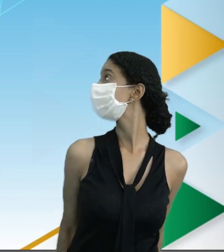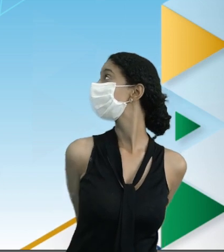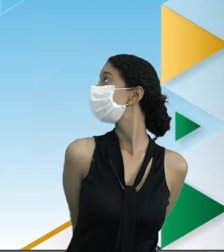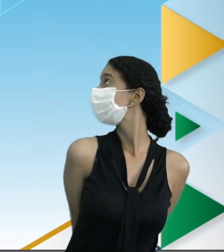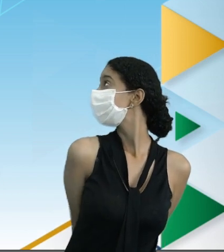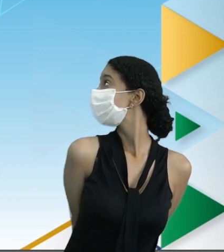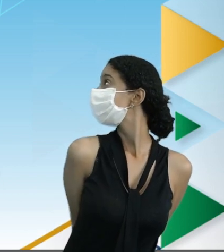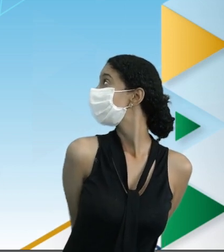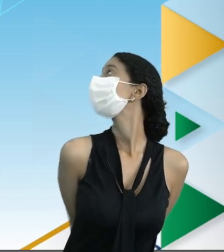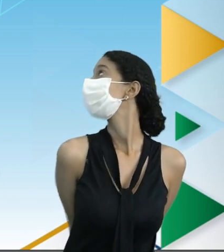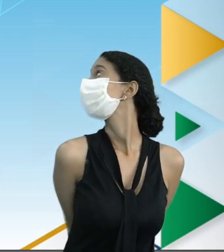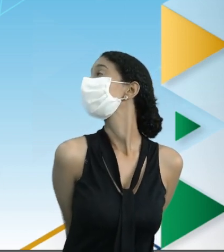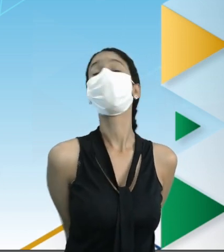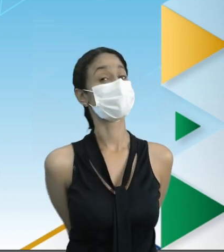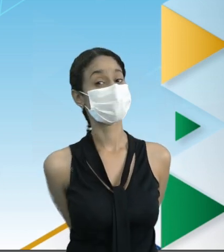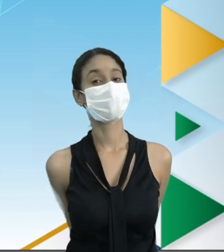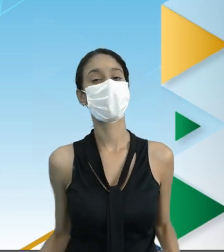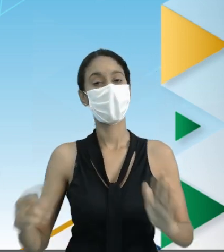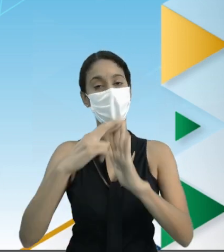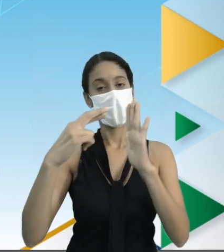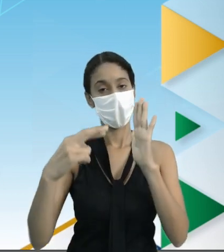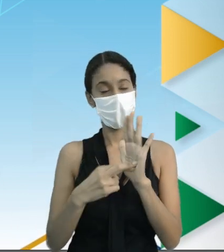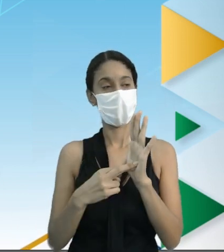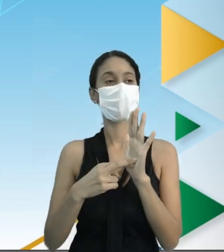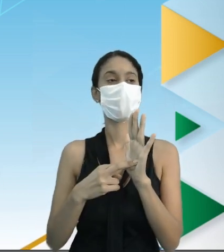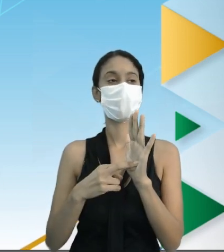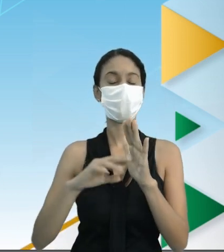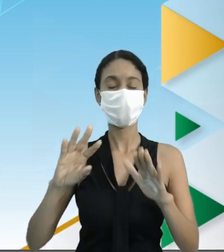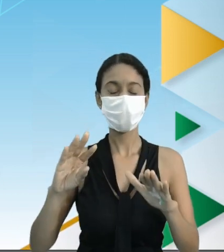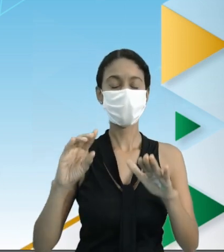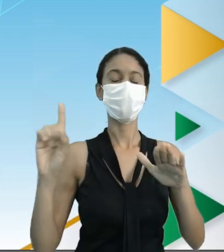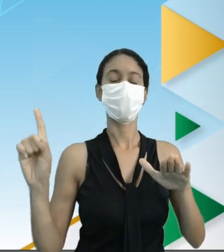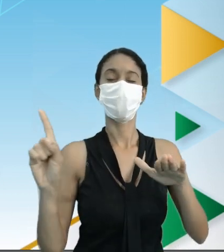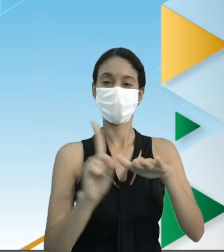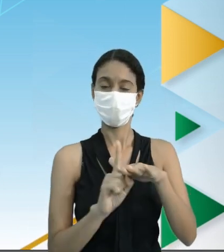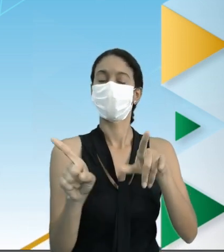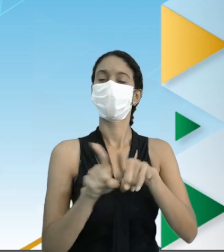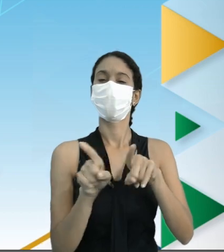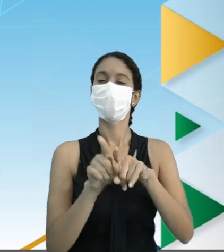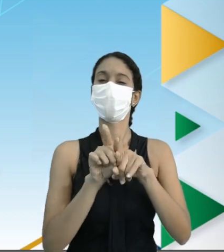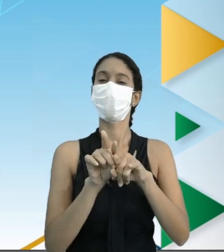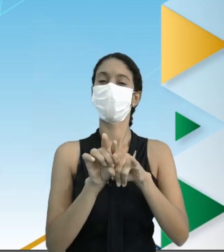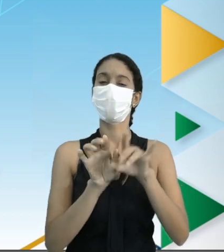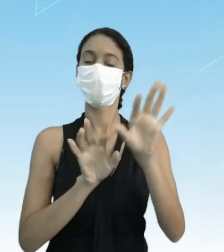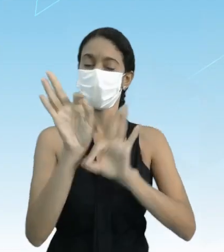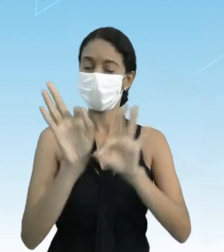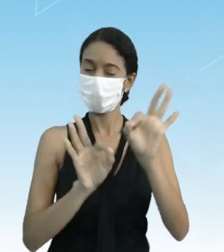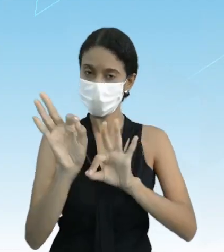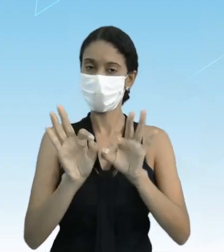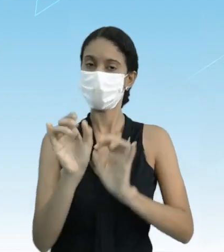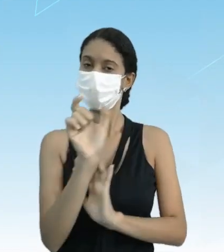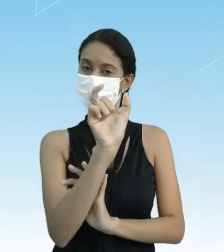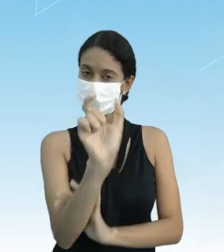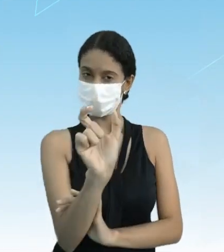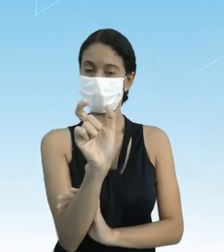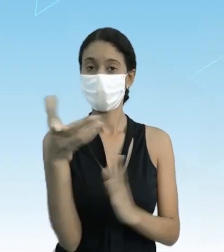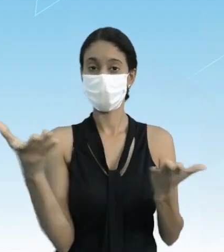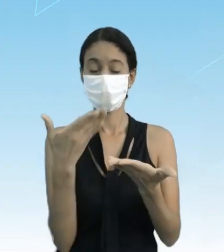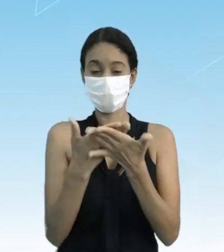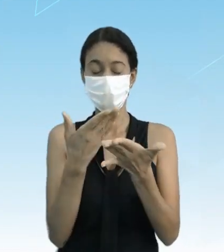de inclusão e formatação de citações e paráfrases. A aula de hoje ela é específica